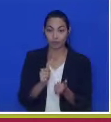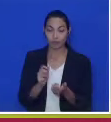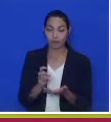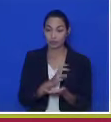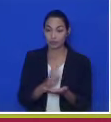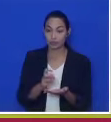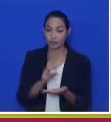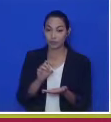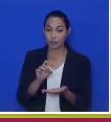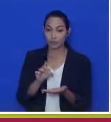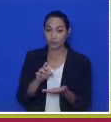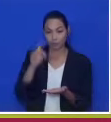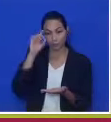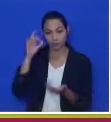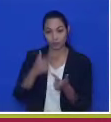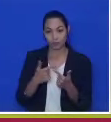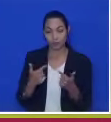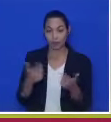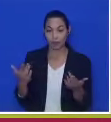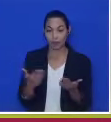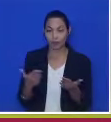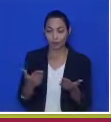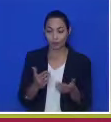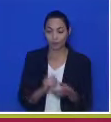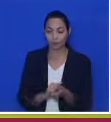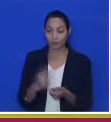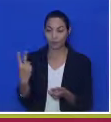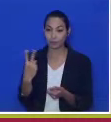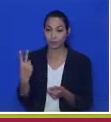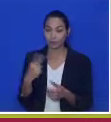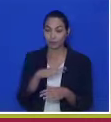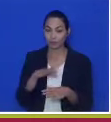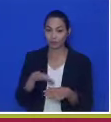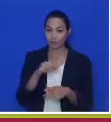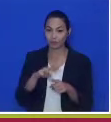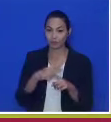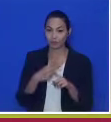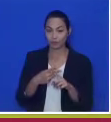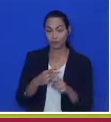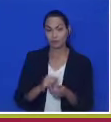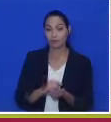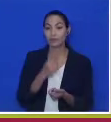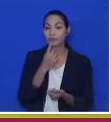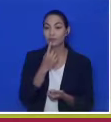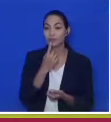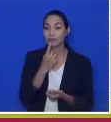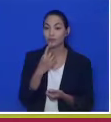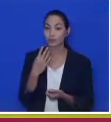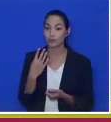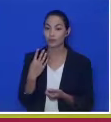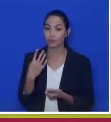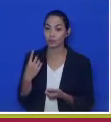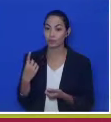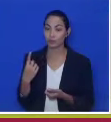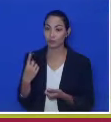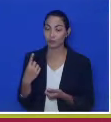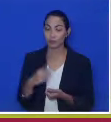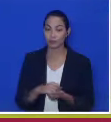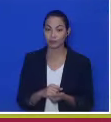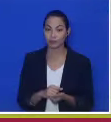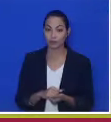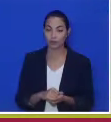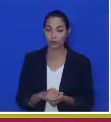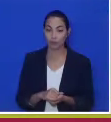da Loto Fácil do dia de sorte. E agora você conferindo o segundo sorteio da dupla Sena, bola vermelha número 41,